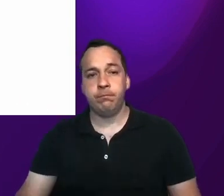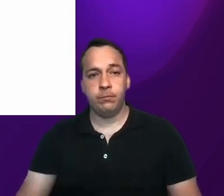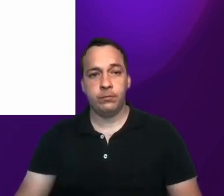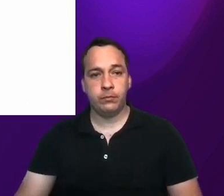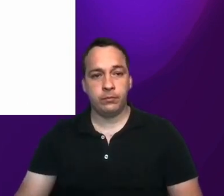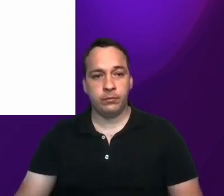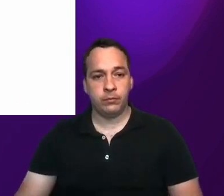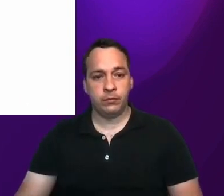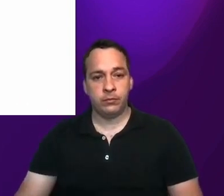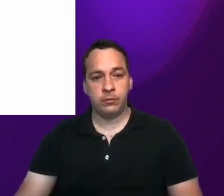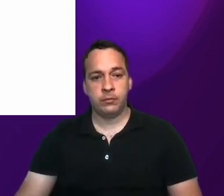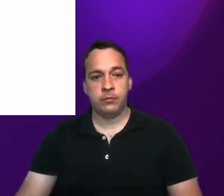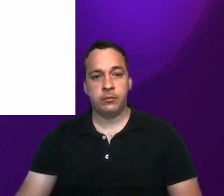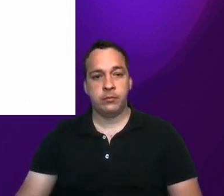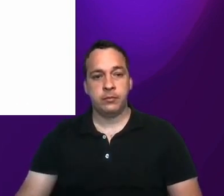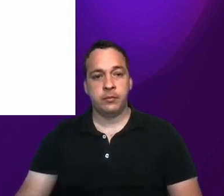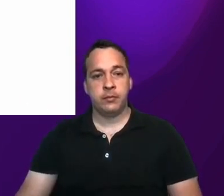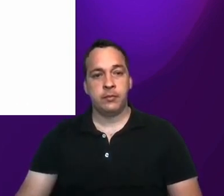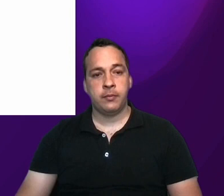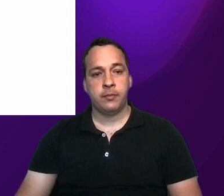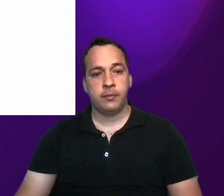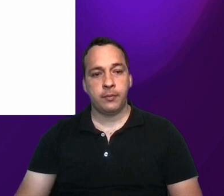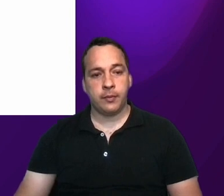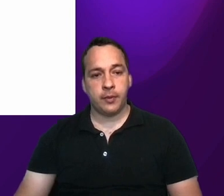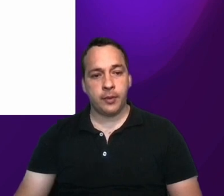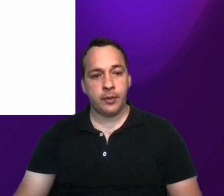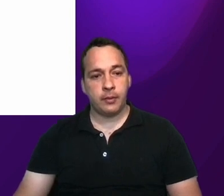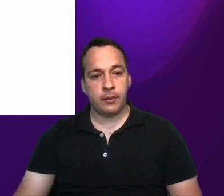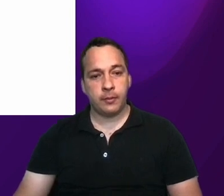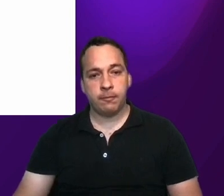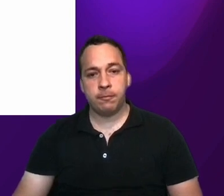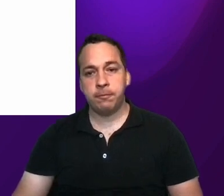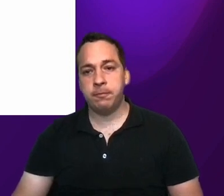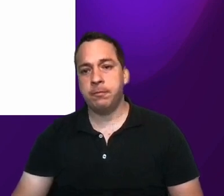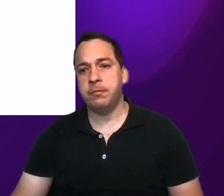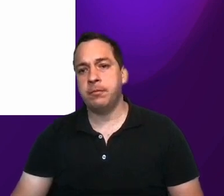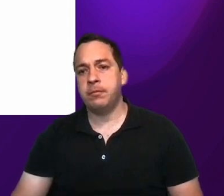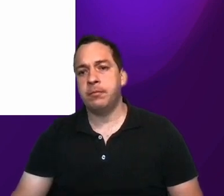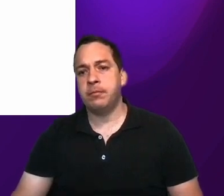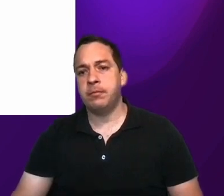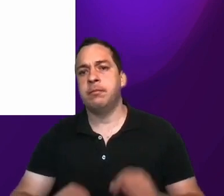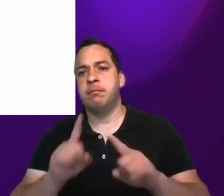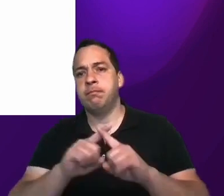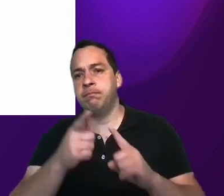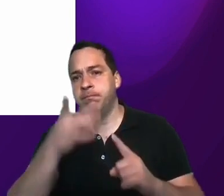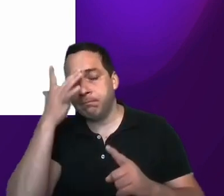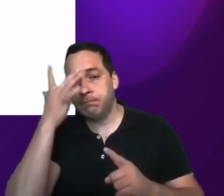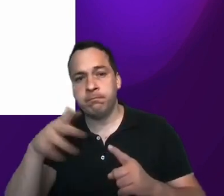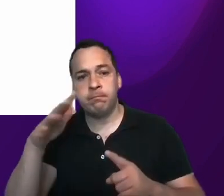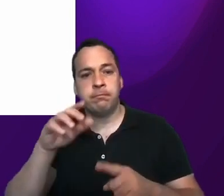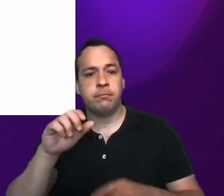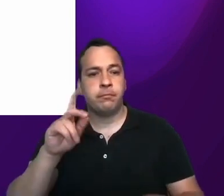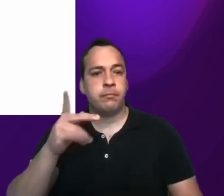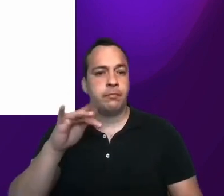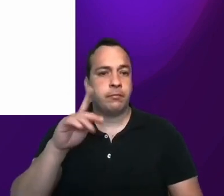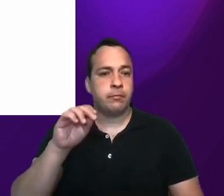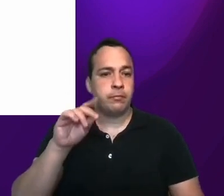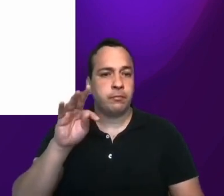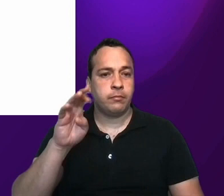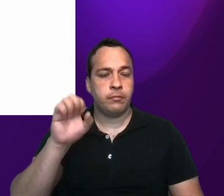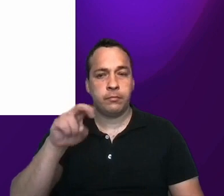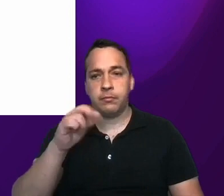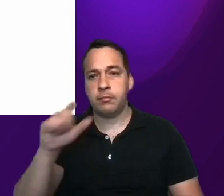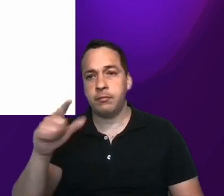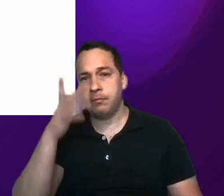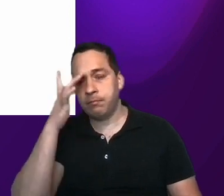E a gente vê que vários pacientes, na frequência de hipotensão, foi relativamente